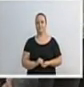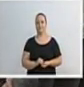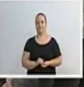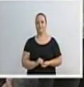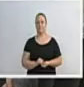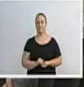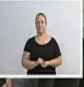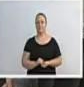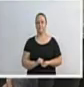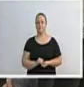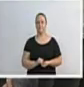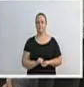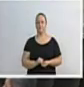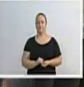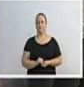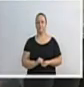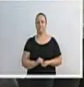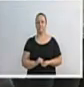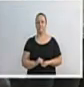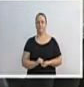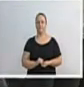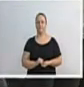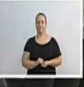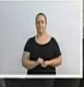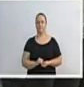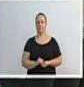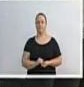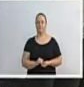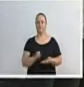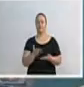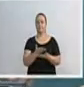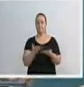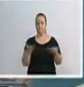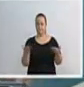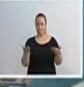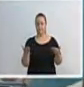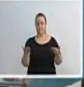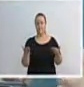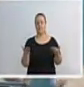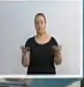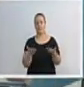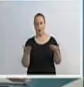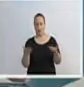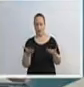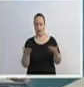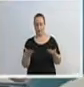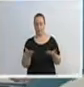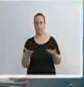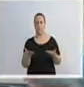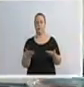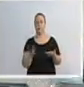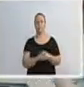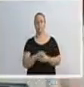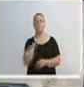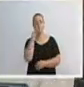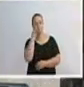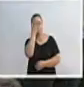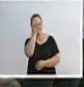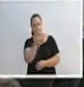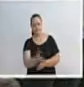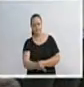Sim, já foi. Senhores vereadores, encerramos a nossa... Ouço pela ordem